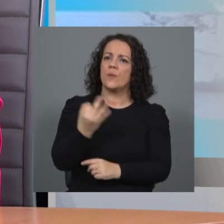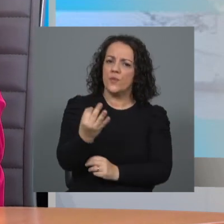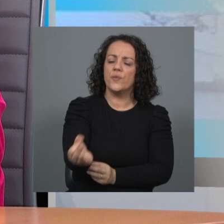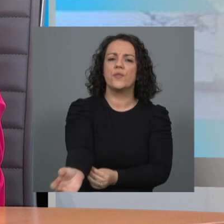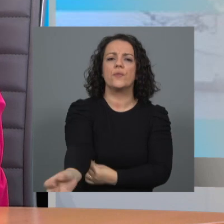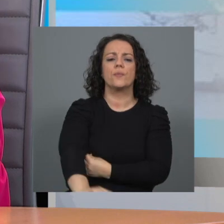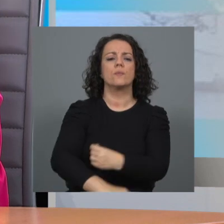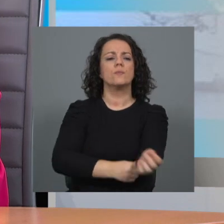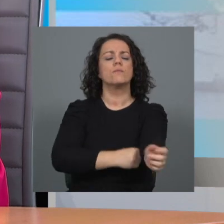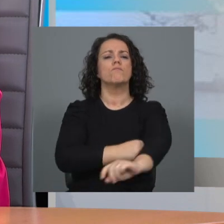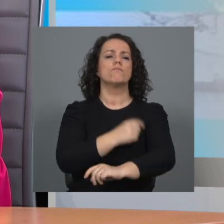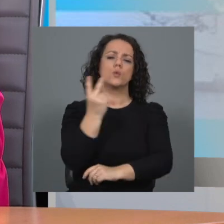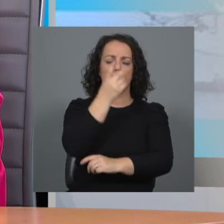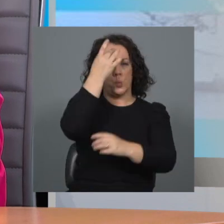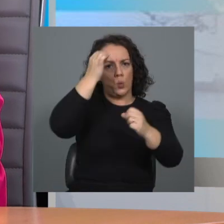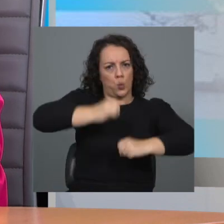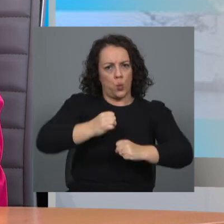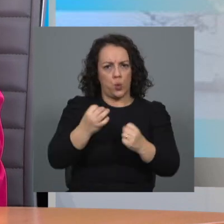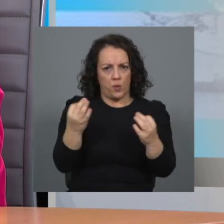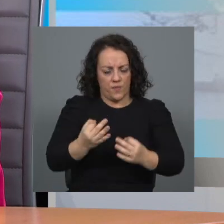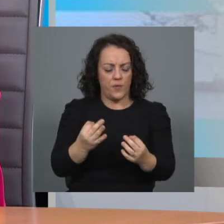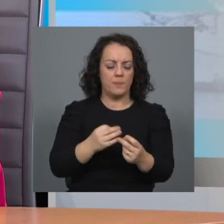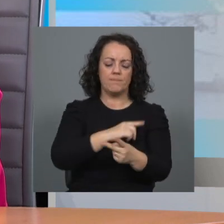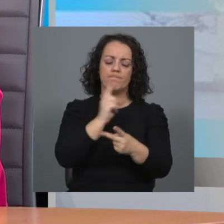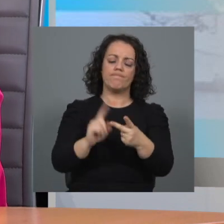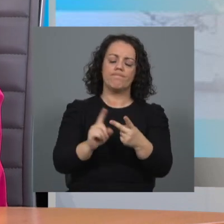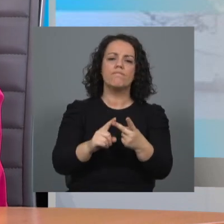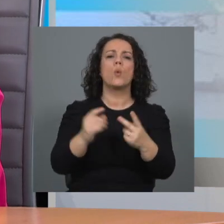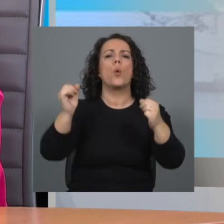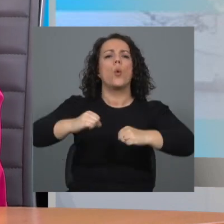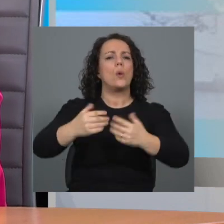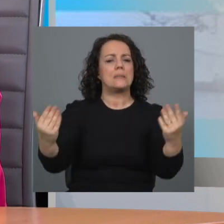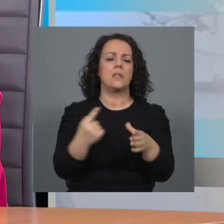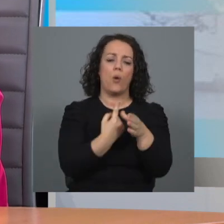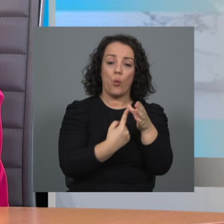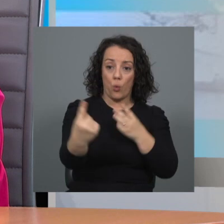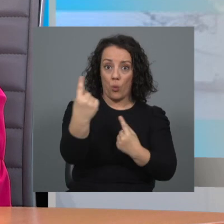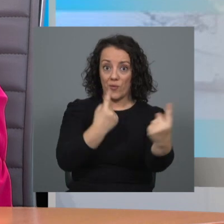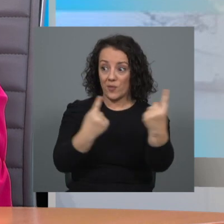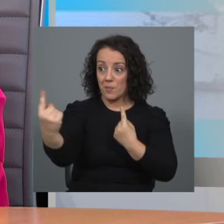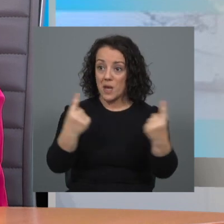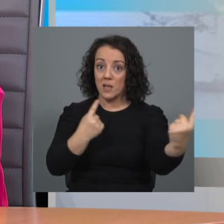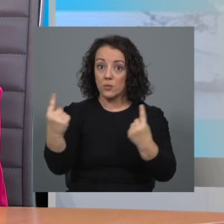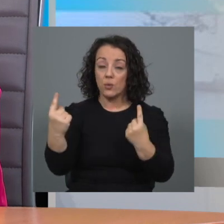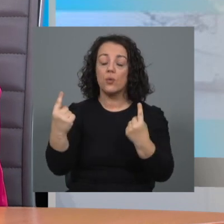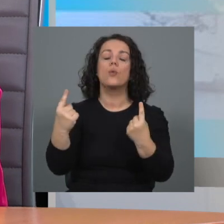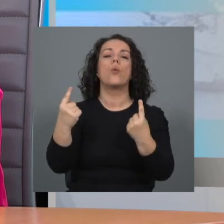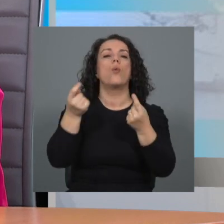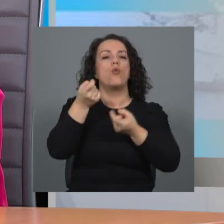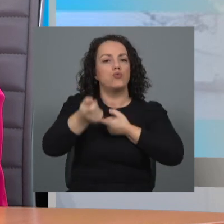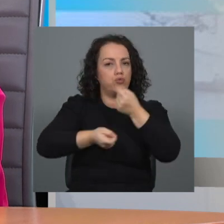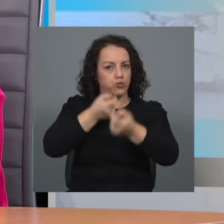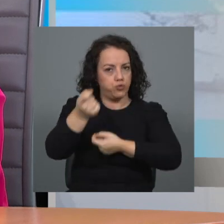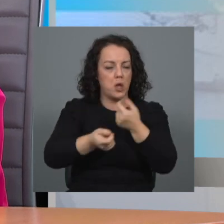ser um desconfinamento gradual. Como o Primeiro-Ministro dizia há uma semana ou duas, eu